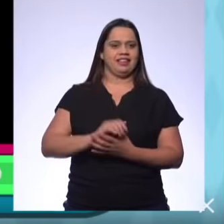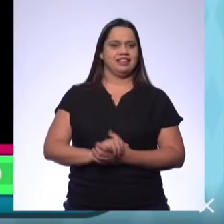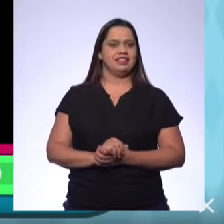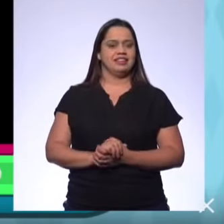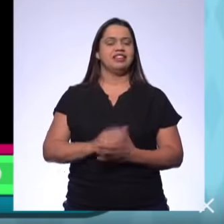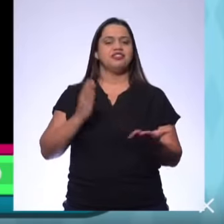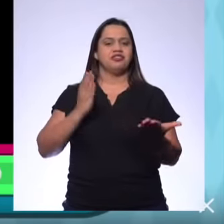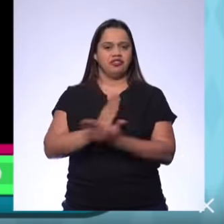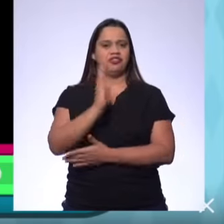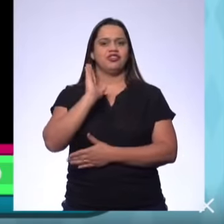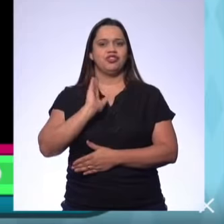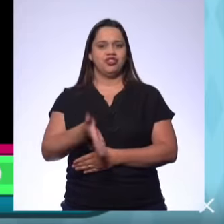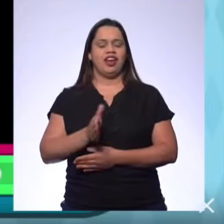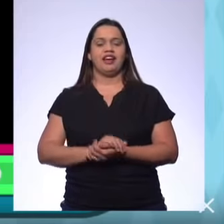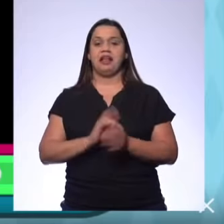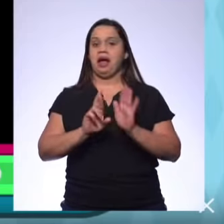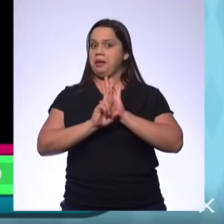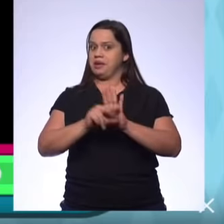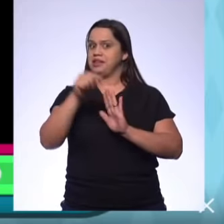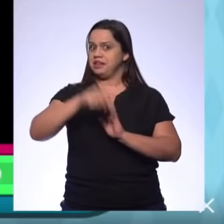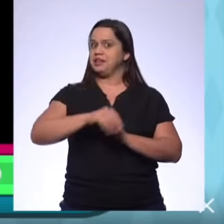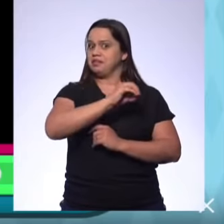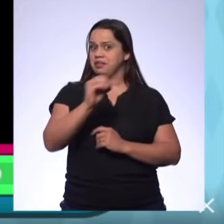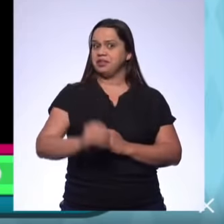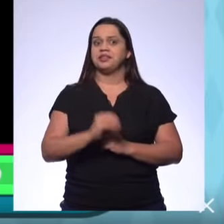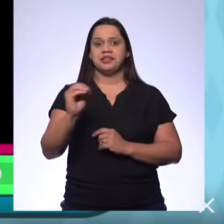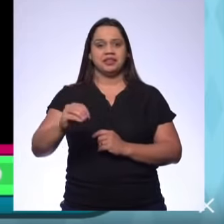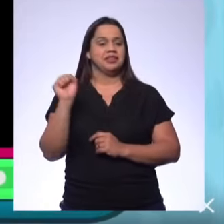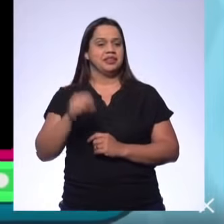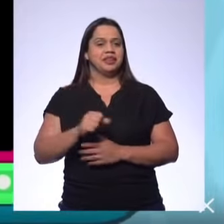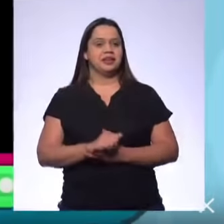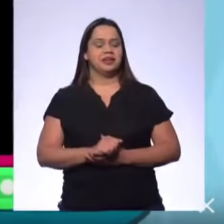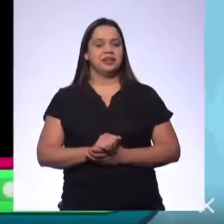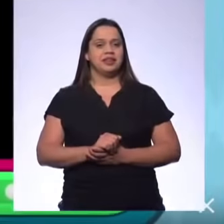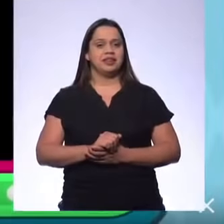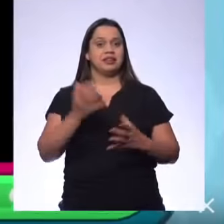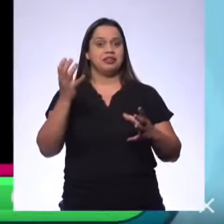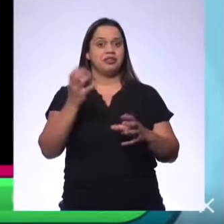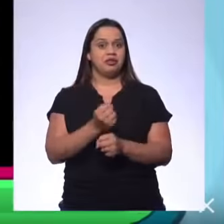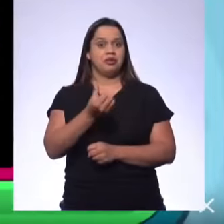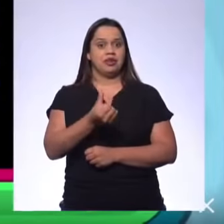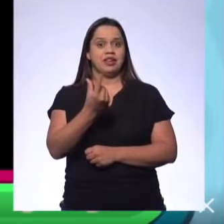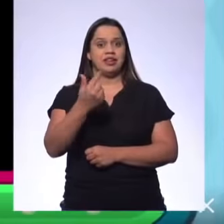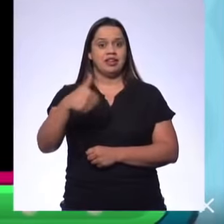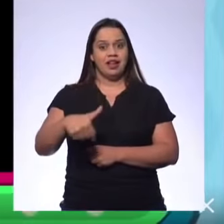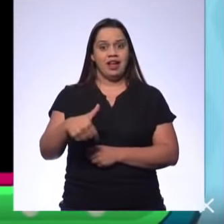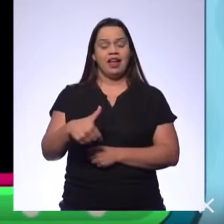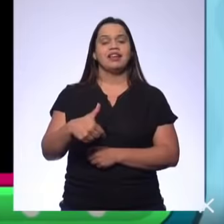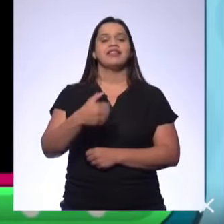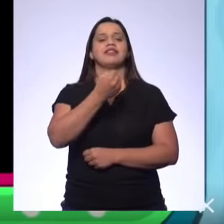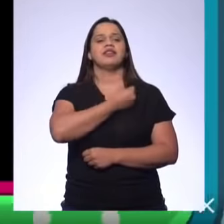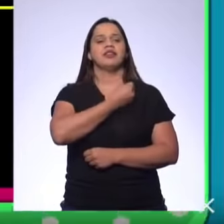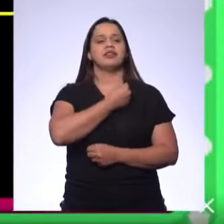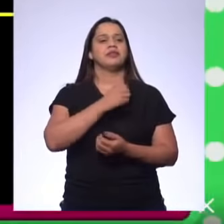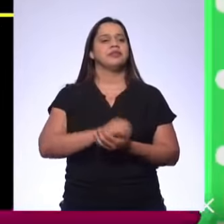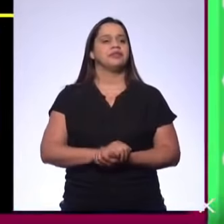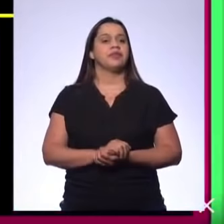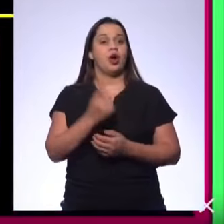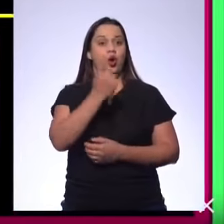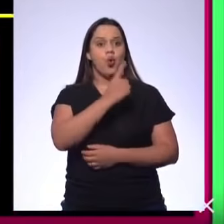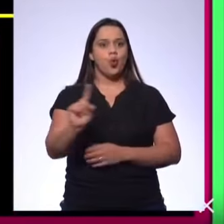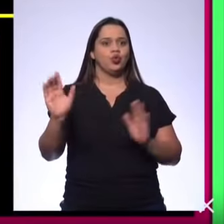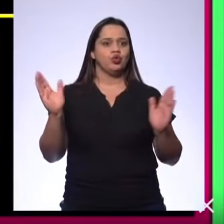Ó, tá representando bem, hein? Exatamente, ó. 617 pontos. The last one, a